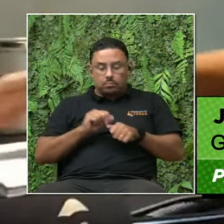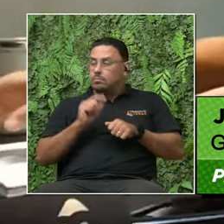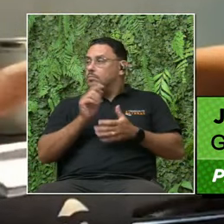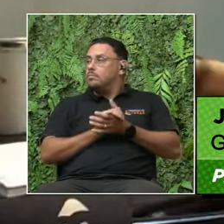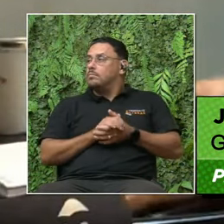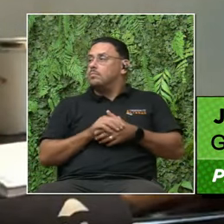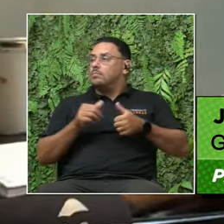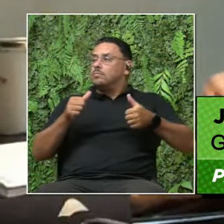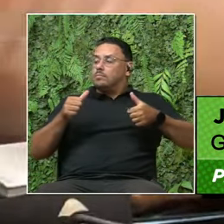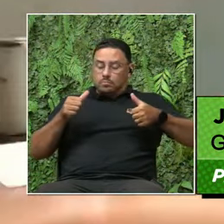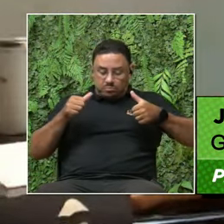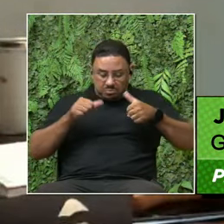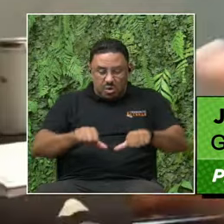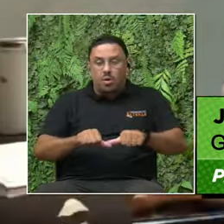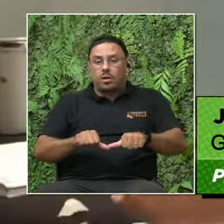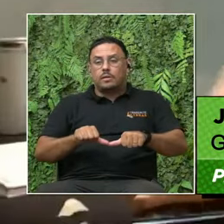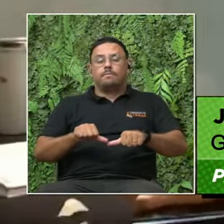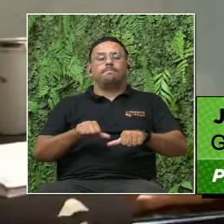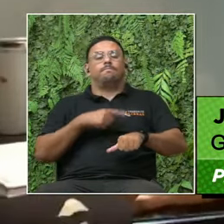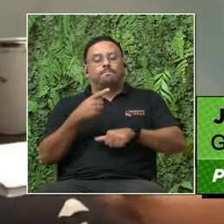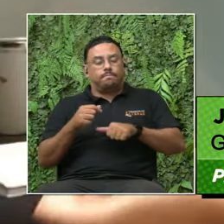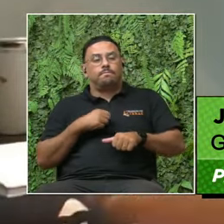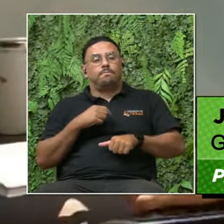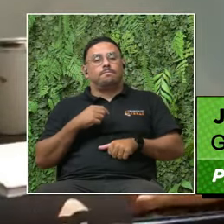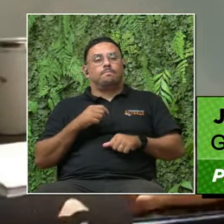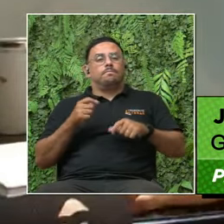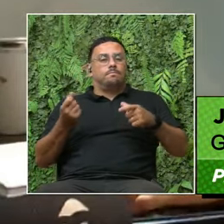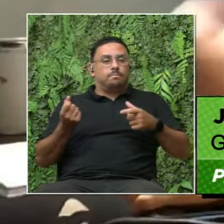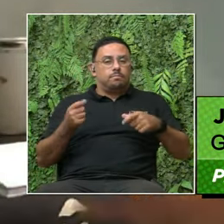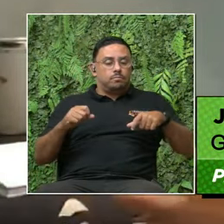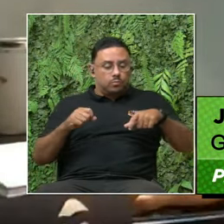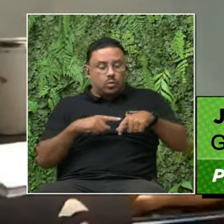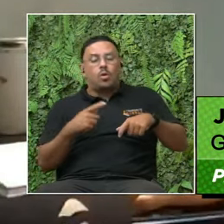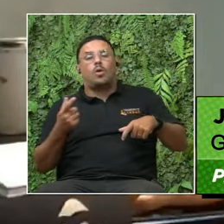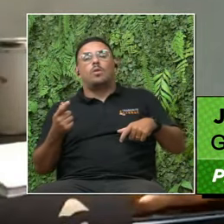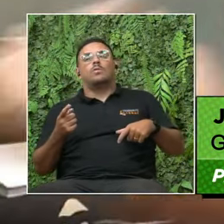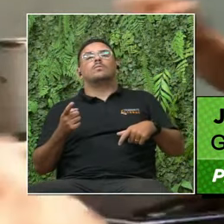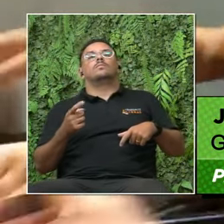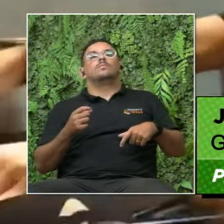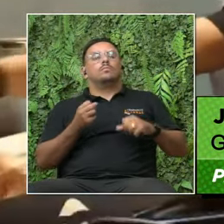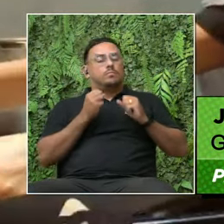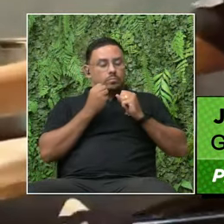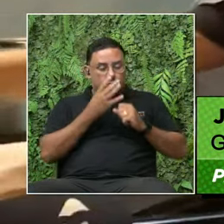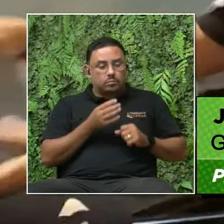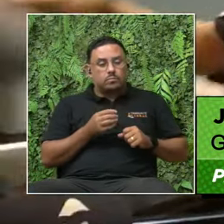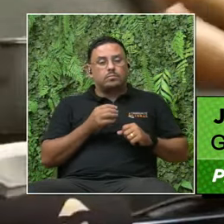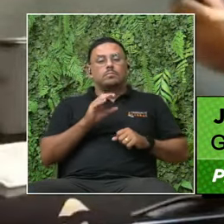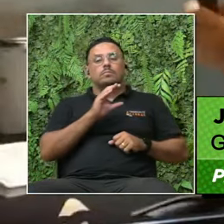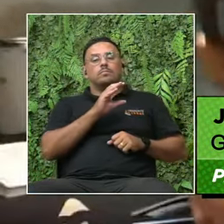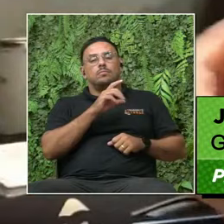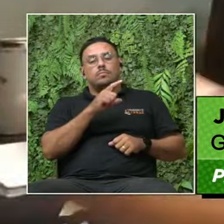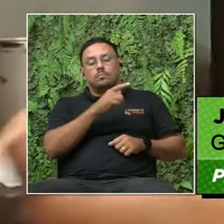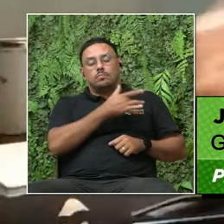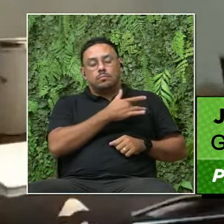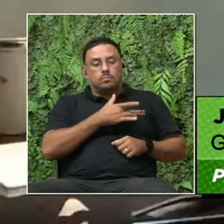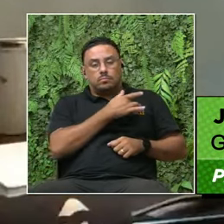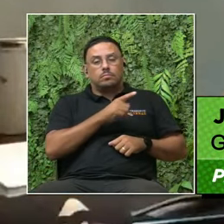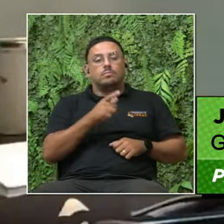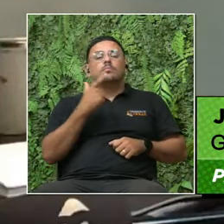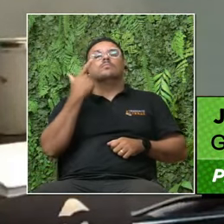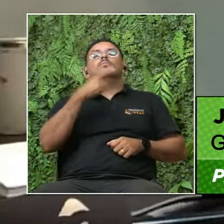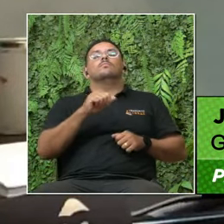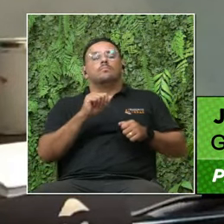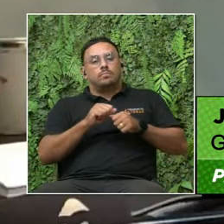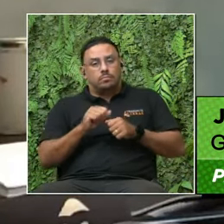vamos piorar a nossa situação em termos de de saldo de gols em termos de vantagem pro Cruzeiro né Vamos pro E aí ele